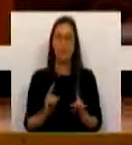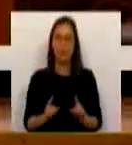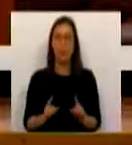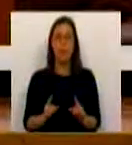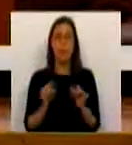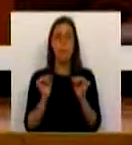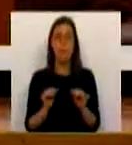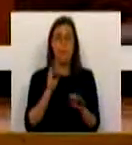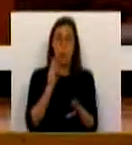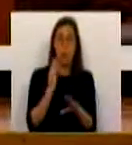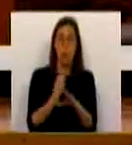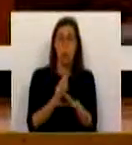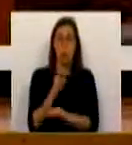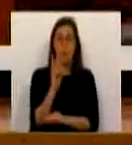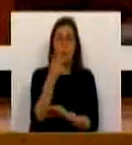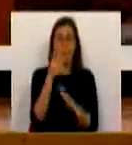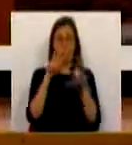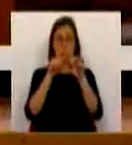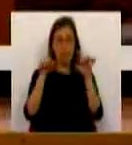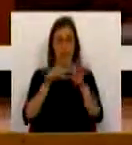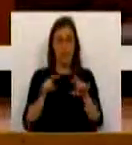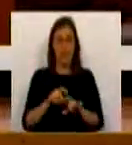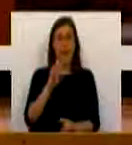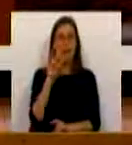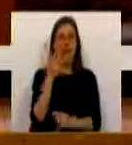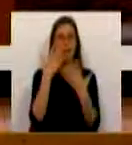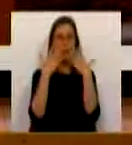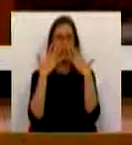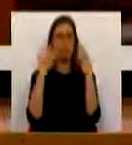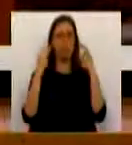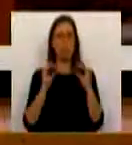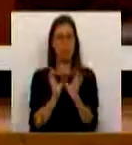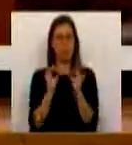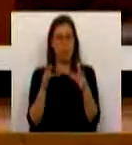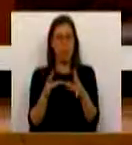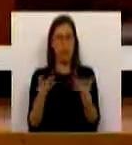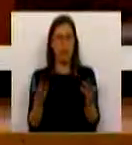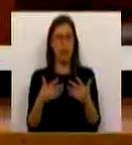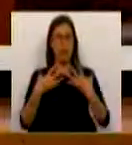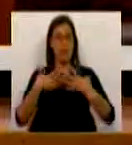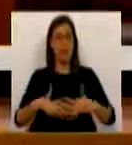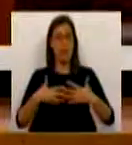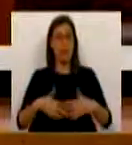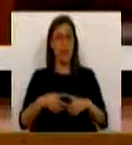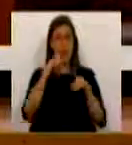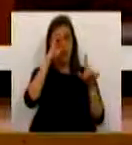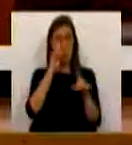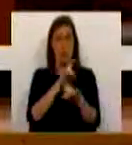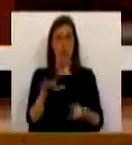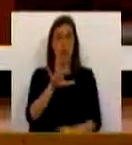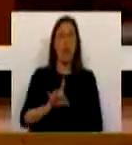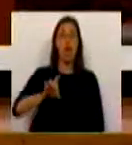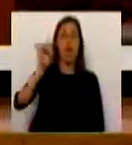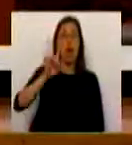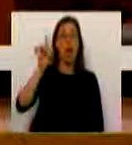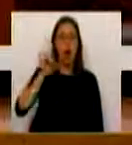curiosamente, estes últimos três parágrafos estão em evidência no site do Sindicato de Professores da Zona